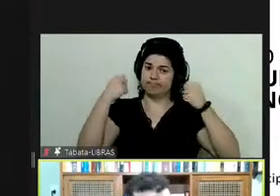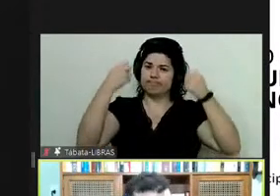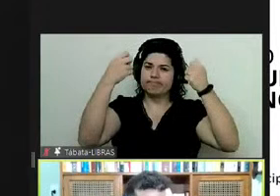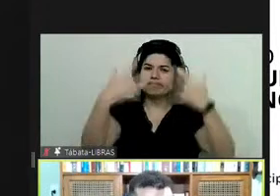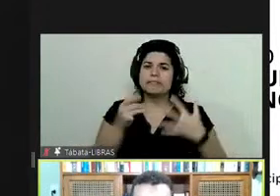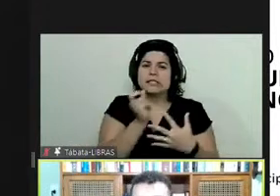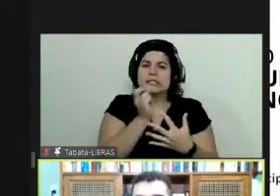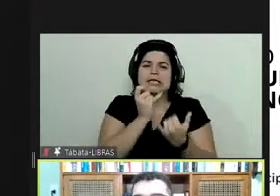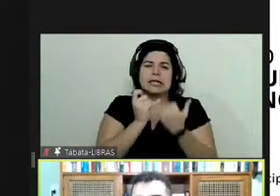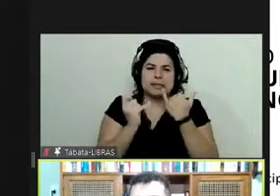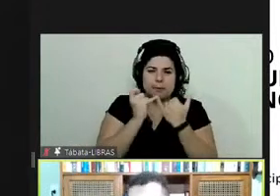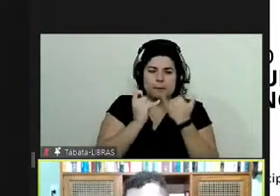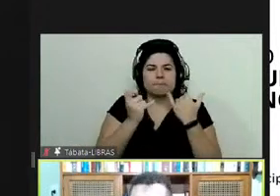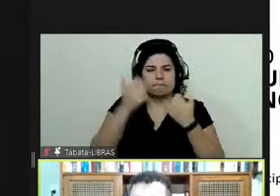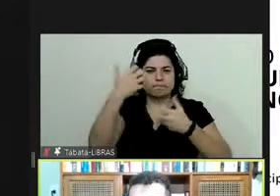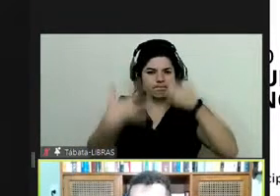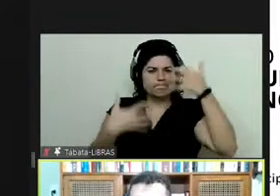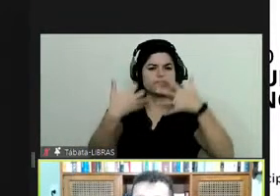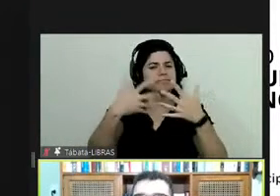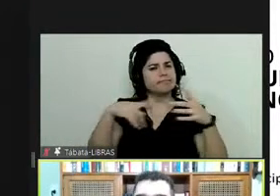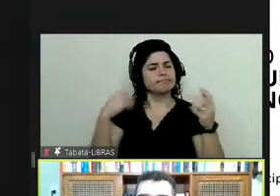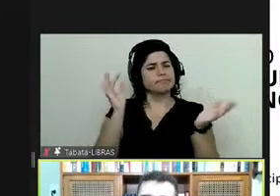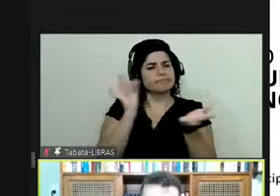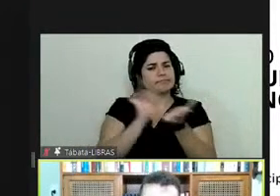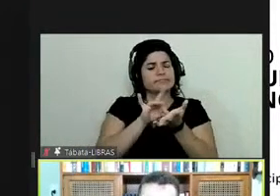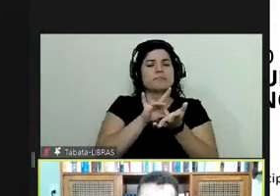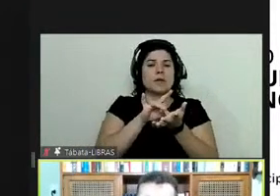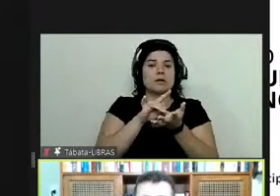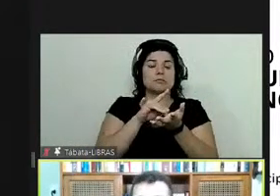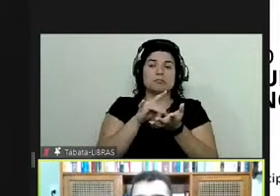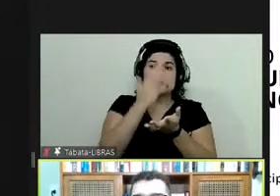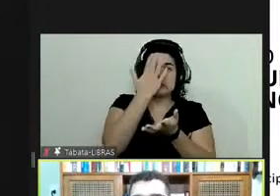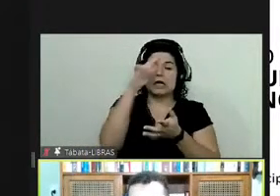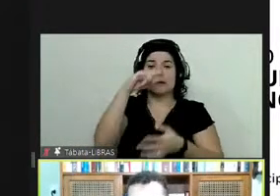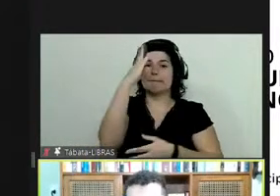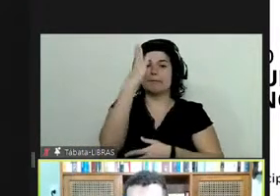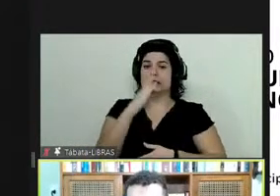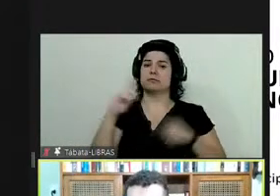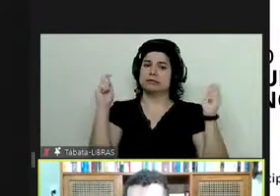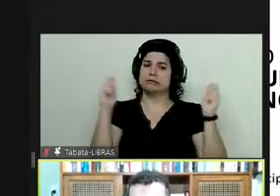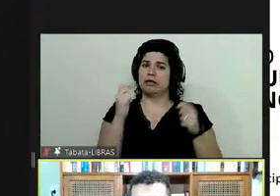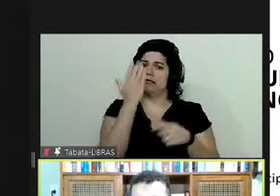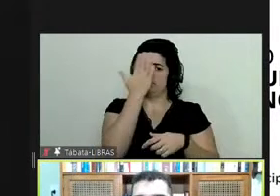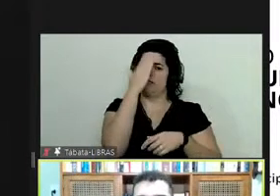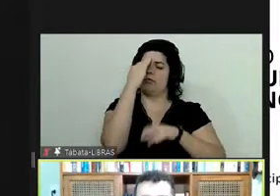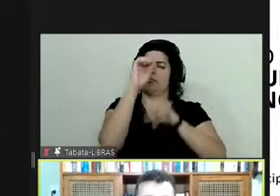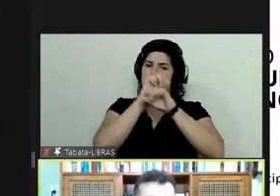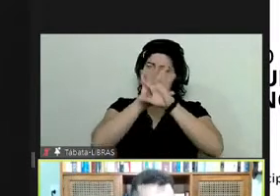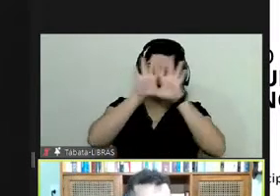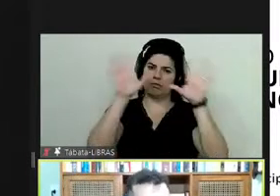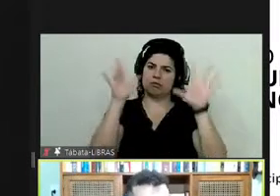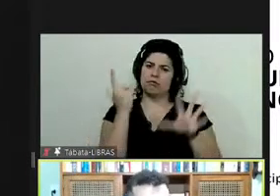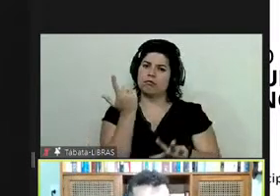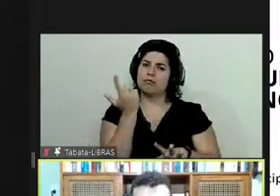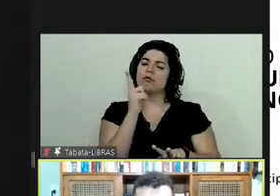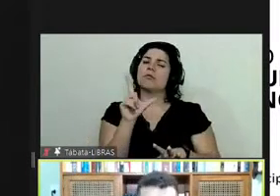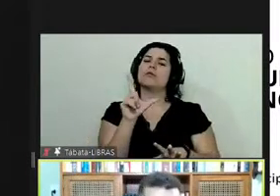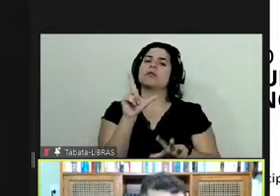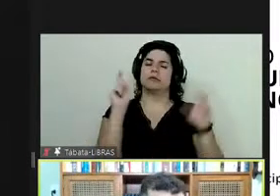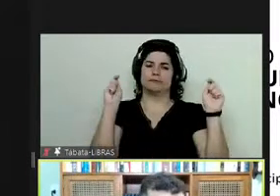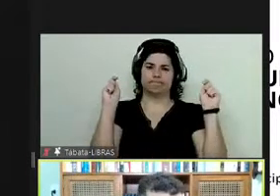exemplos em puxar e muito mais para entender a nossa realidade aqui no Brasil que elas fica muito mais palpável né fica mais fácil da gente conseguir